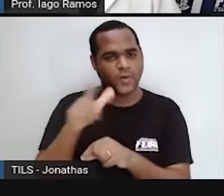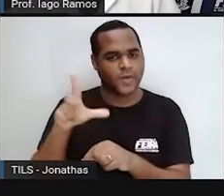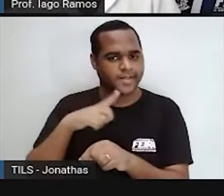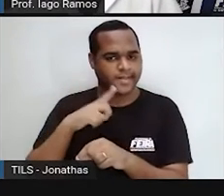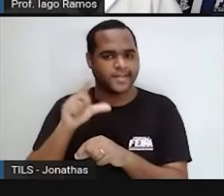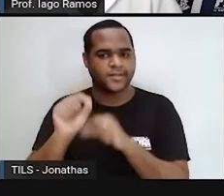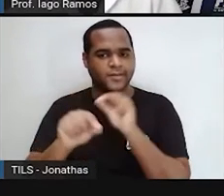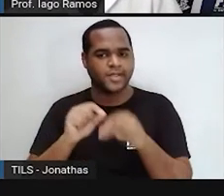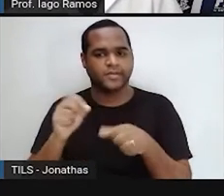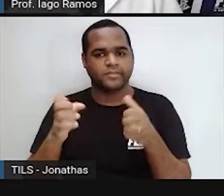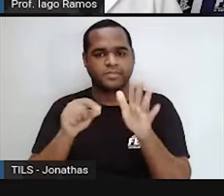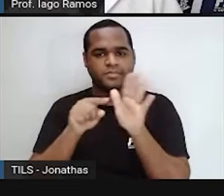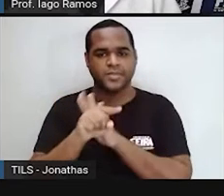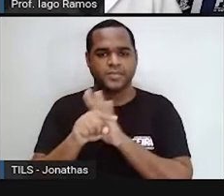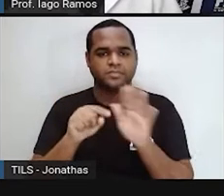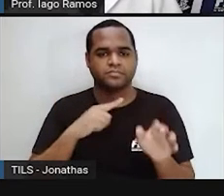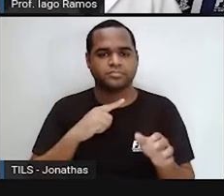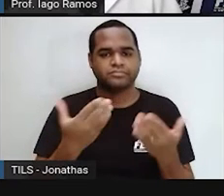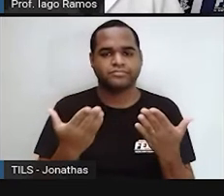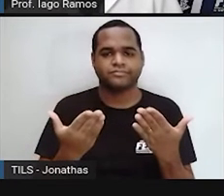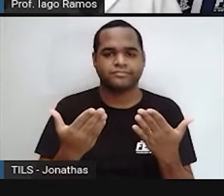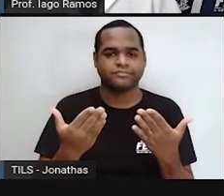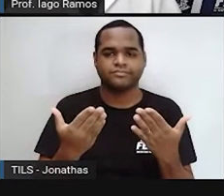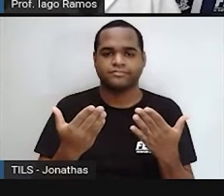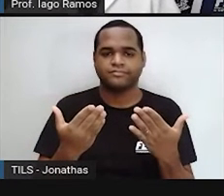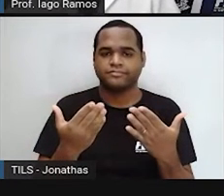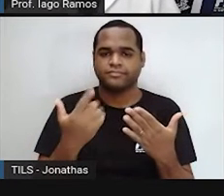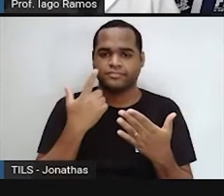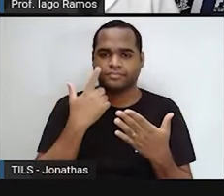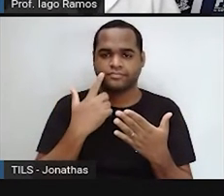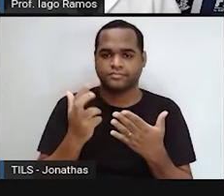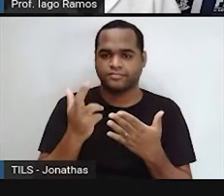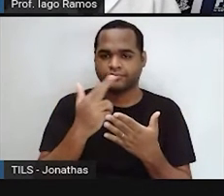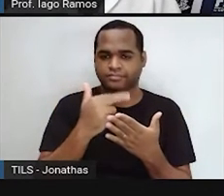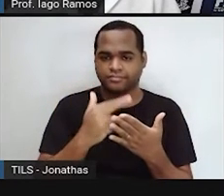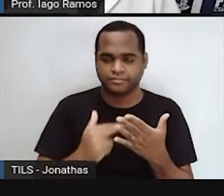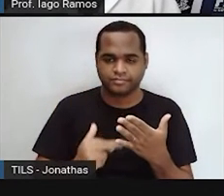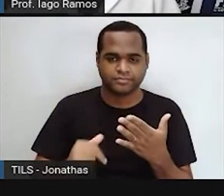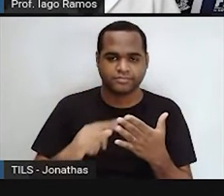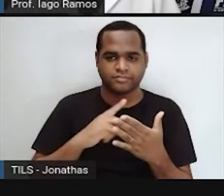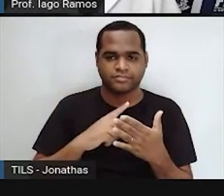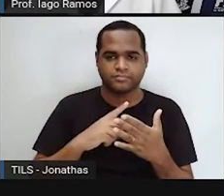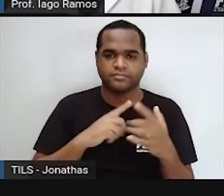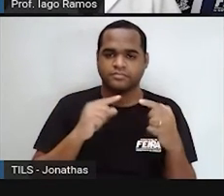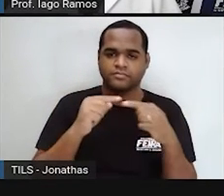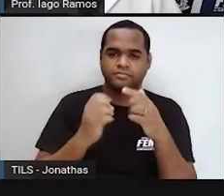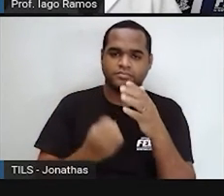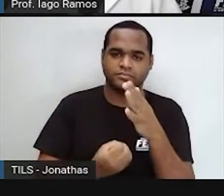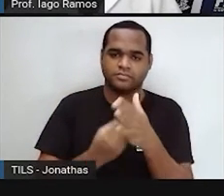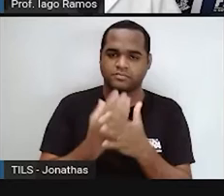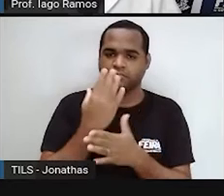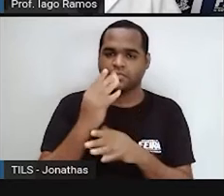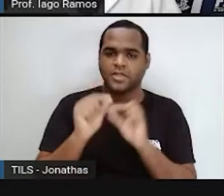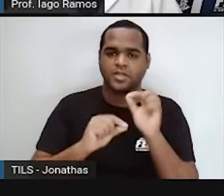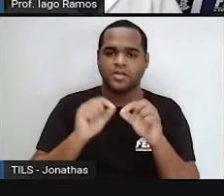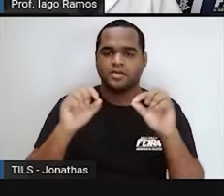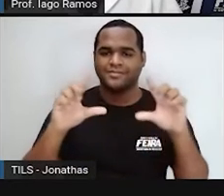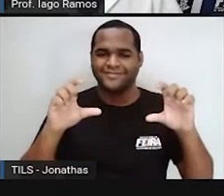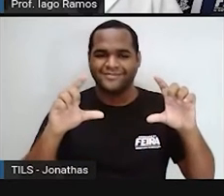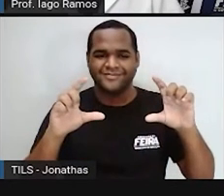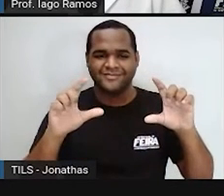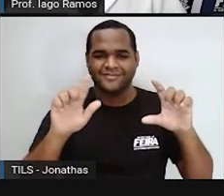Olha só perguntinha que vai aparecer aí é a figura geométrica que aparece no bife É